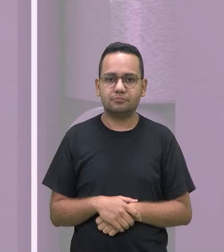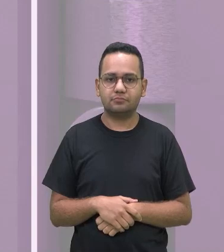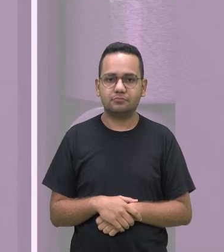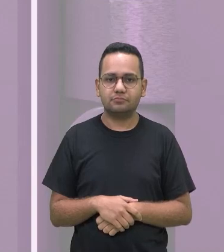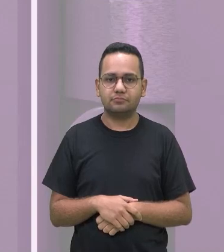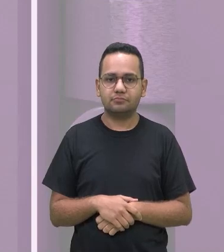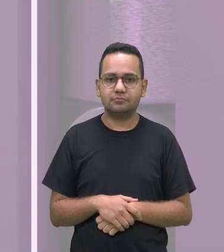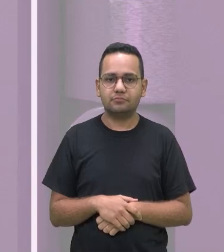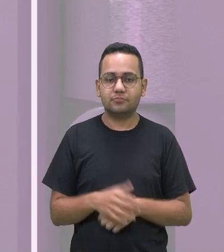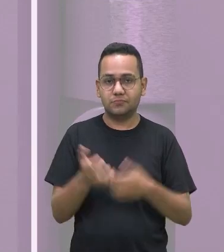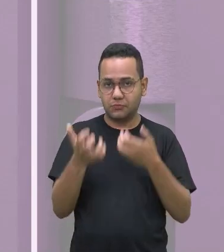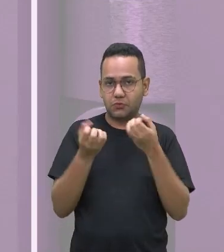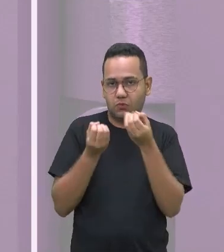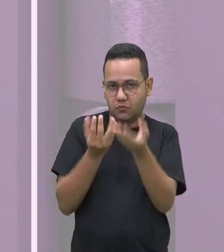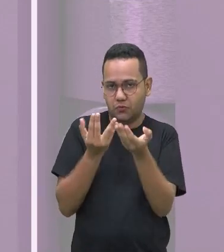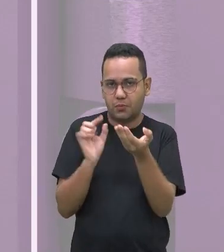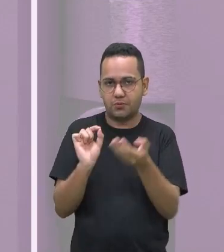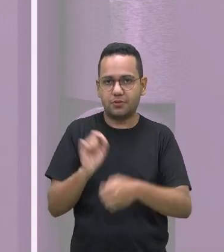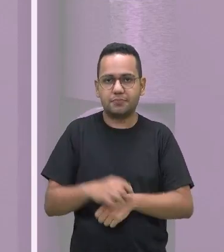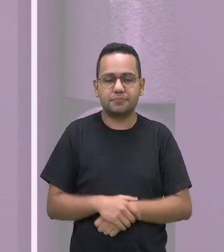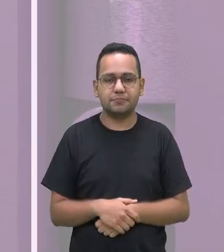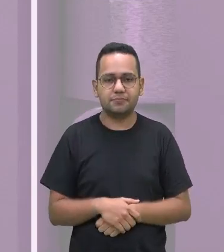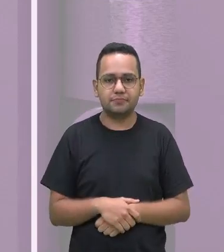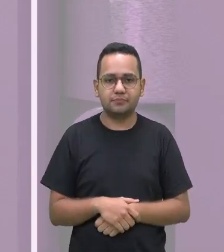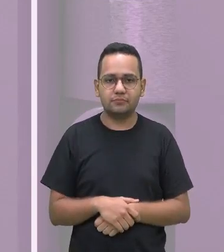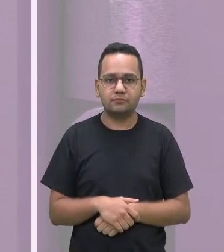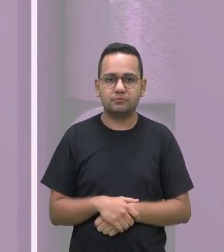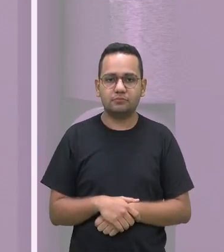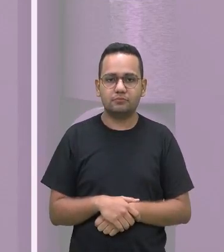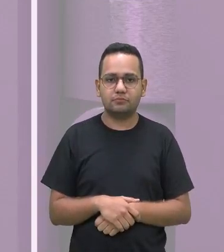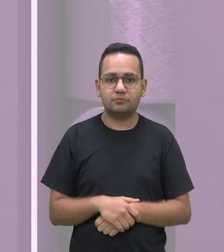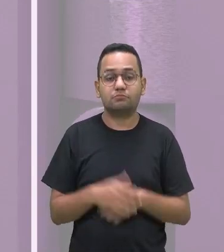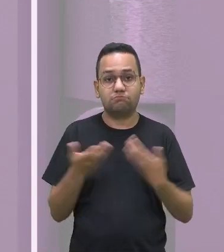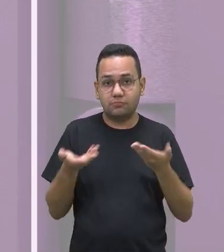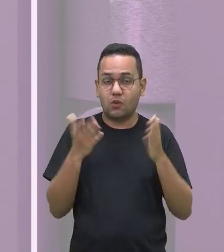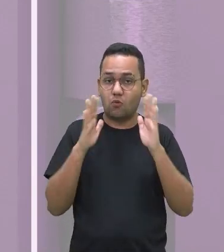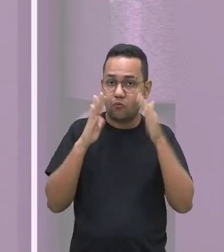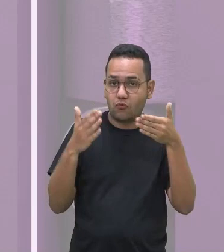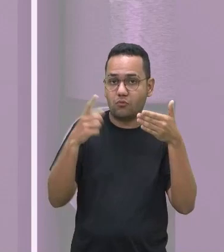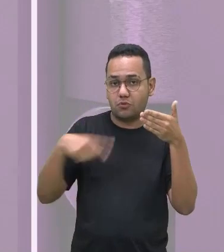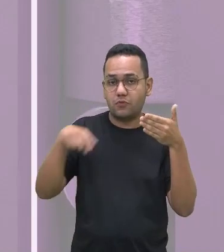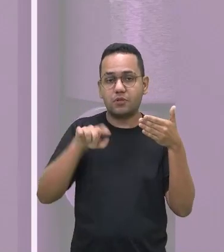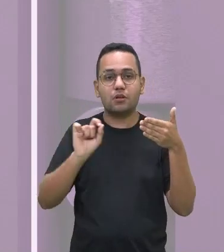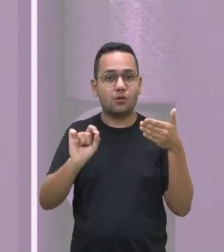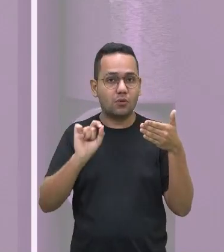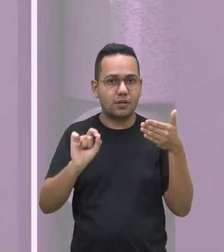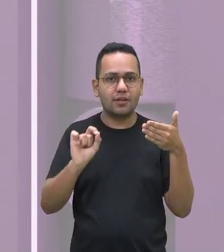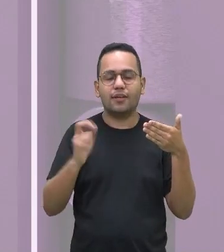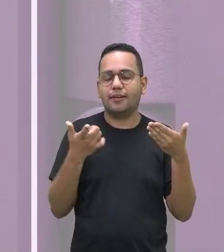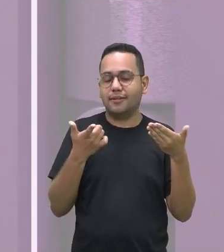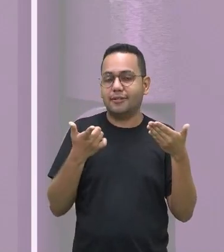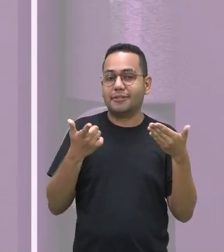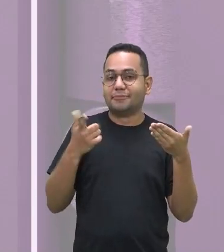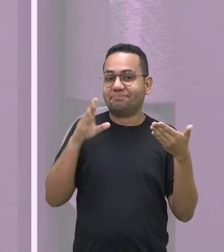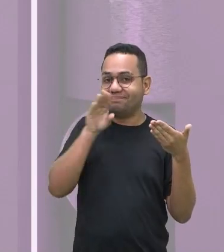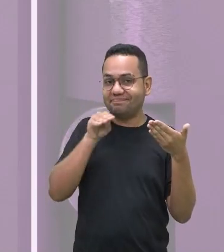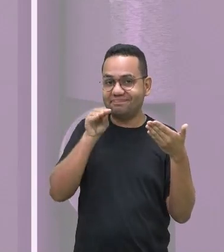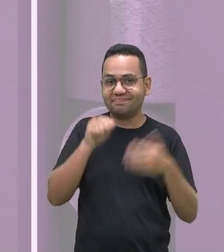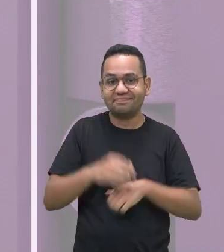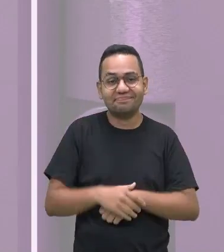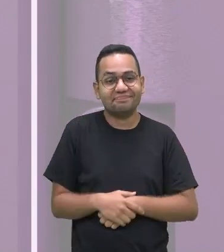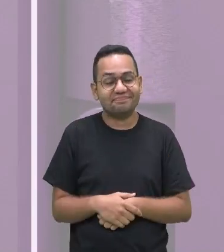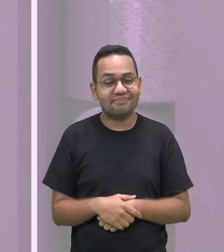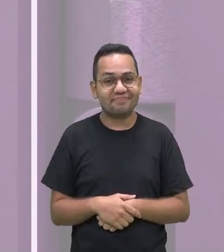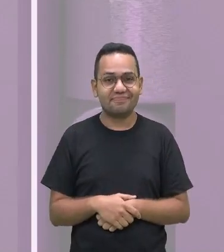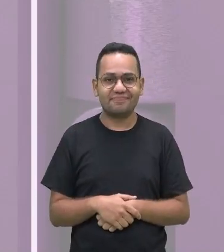para vocês que o primeiro aí foco de atenção que você tem que ter é na pronúncia, tudo bem? A sua